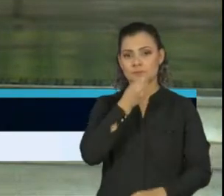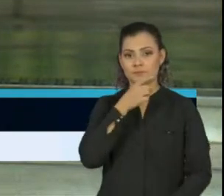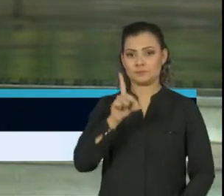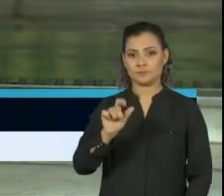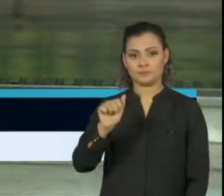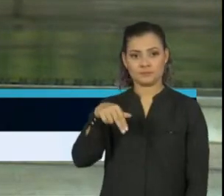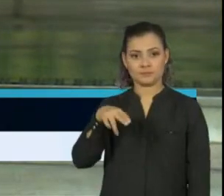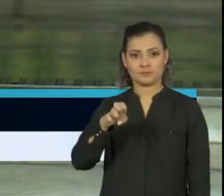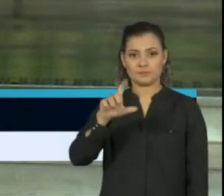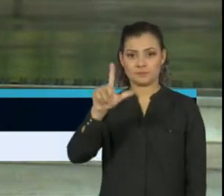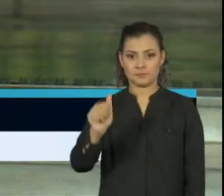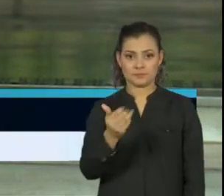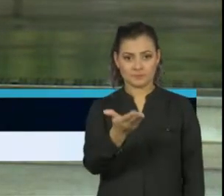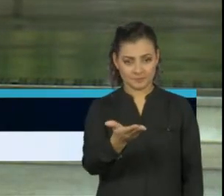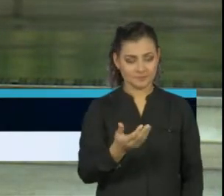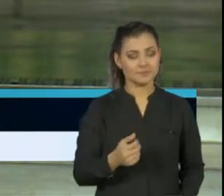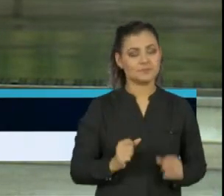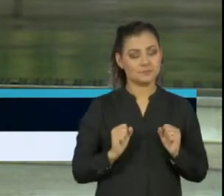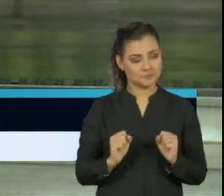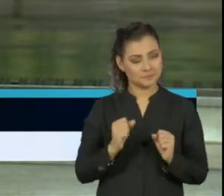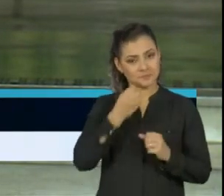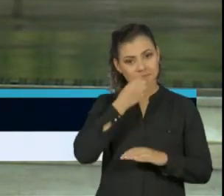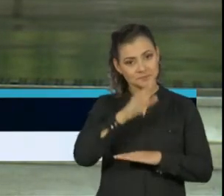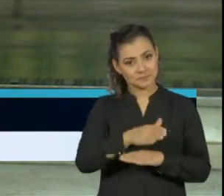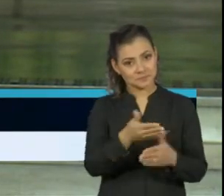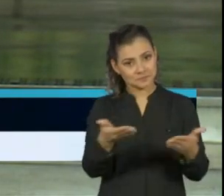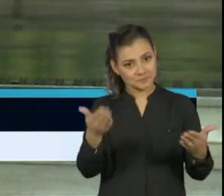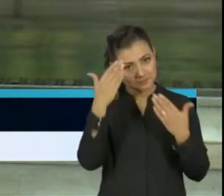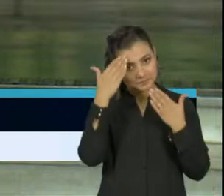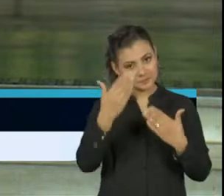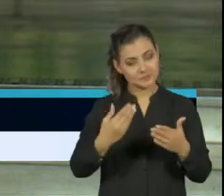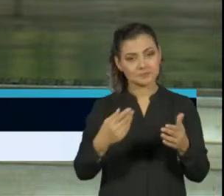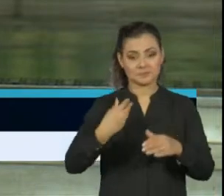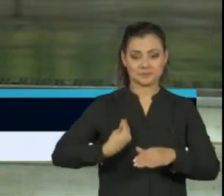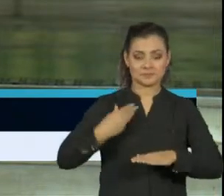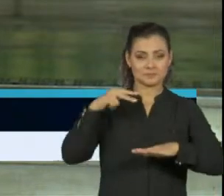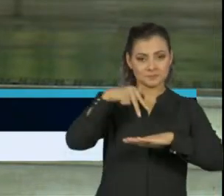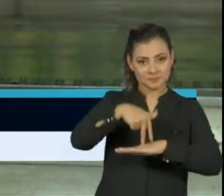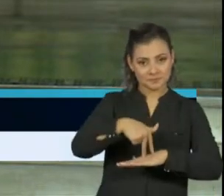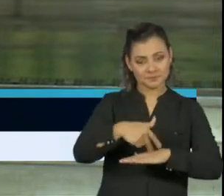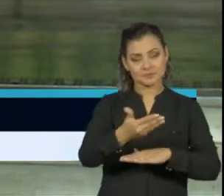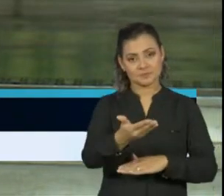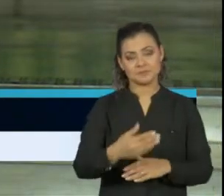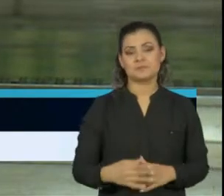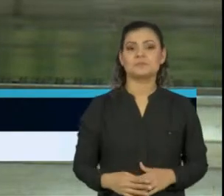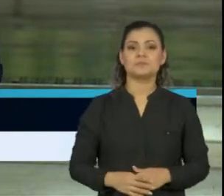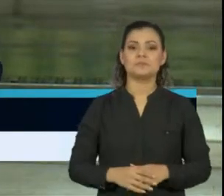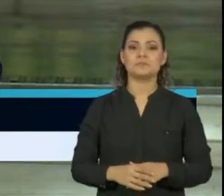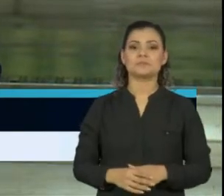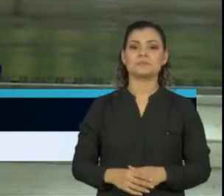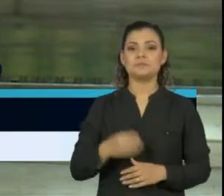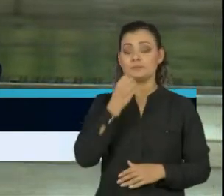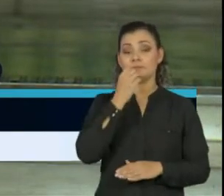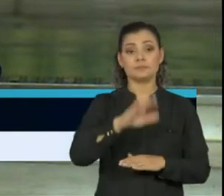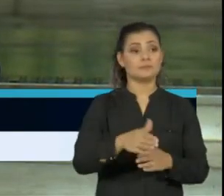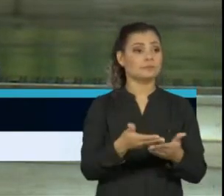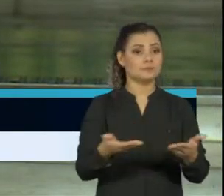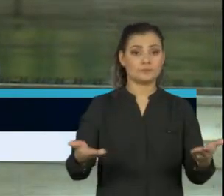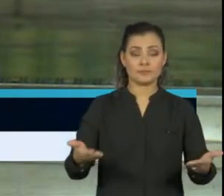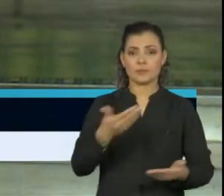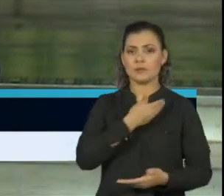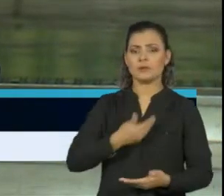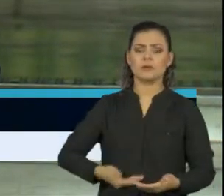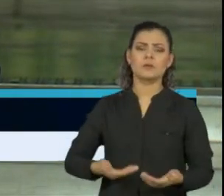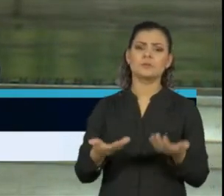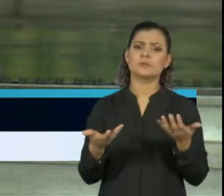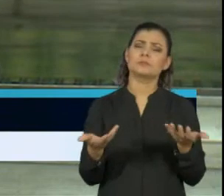Daniela Salerno. Daniela, boa tarde, obrigado pela sua presença. Sua pergunta, por favor. Boa tarde a todos. Governador,